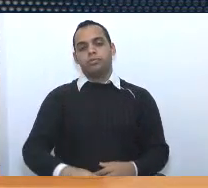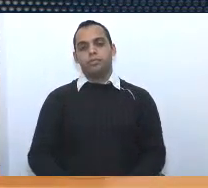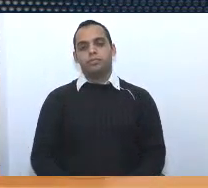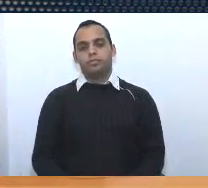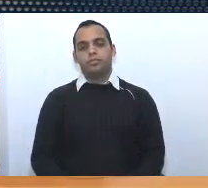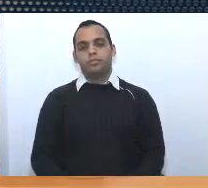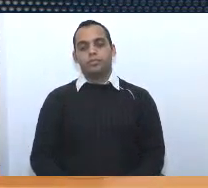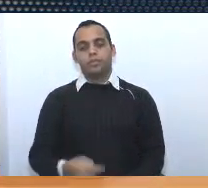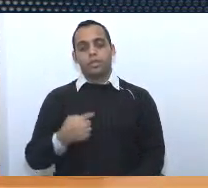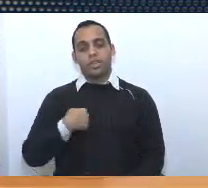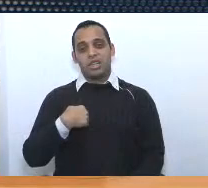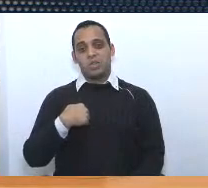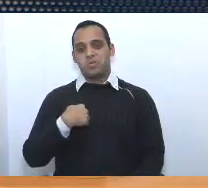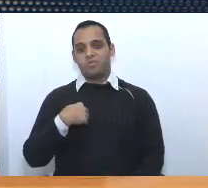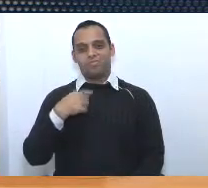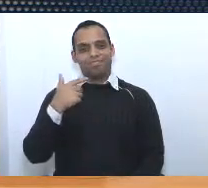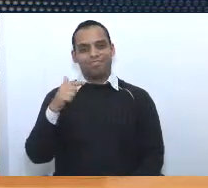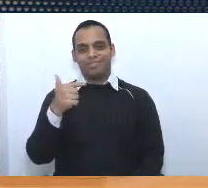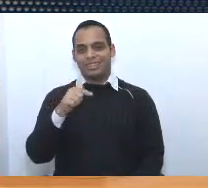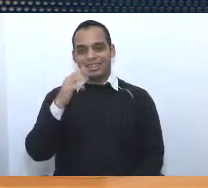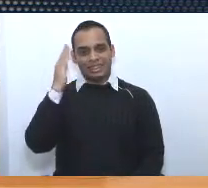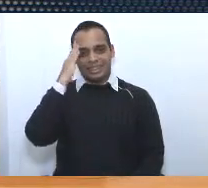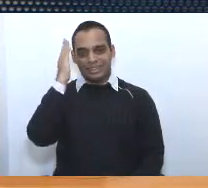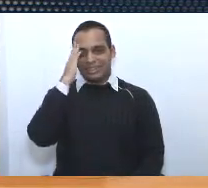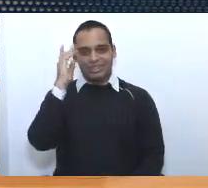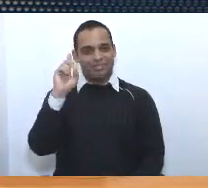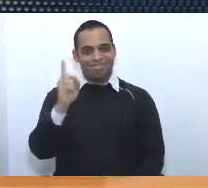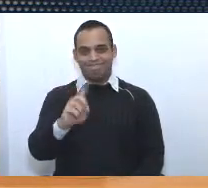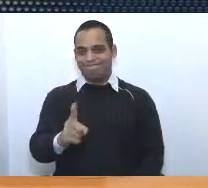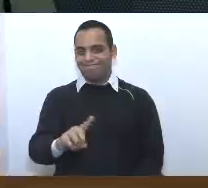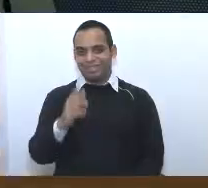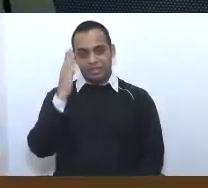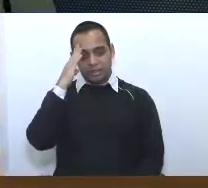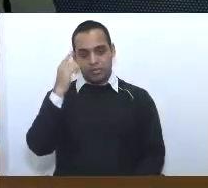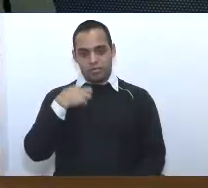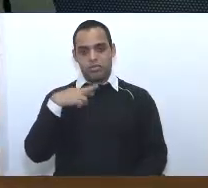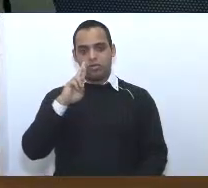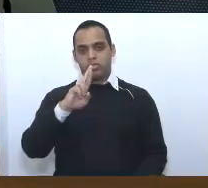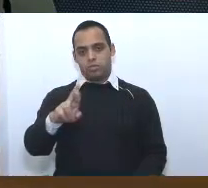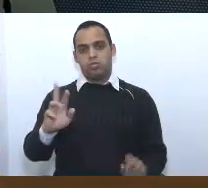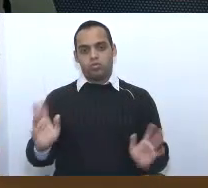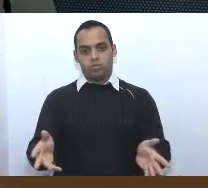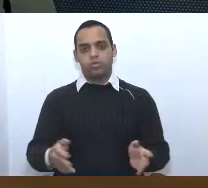Tá, eu não tinha conhecimento, mas te retorno ainda hoje. Ok?